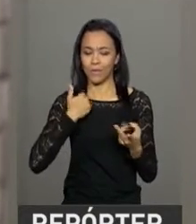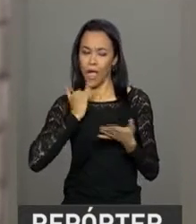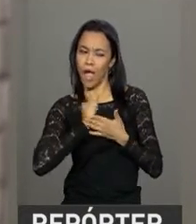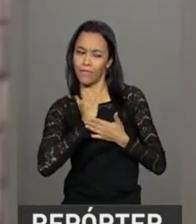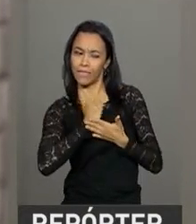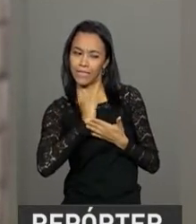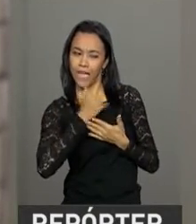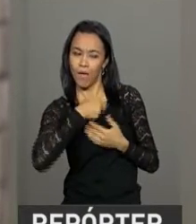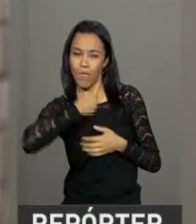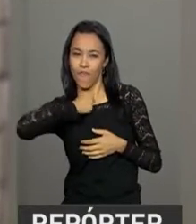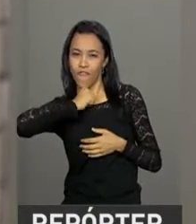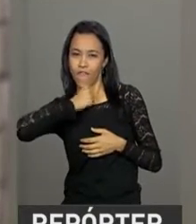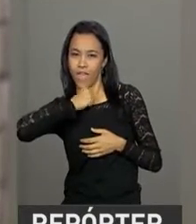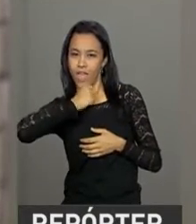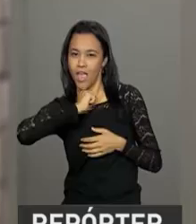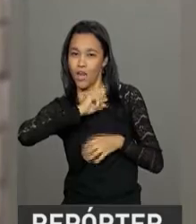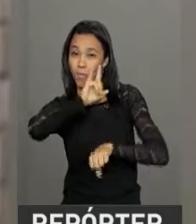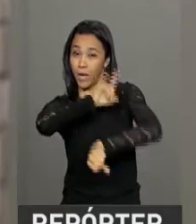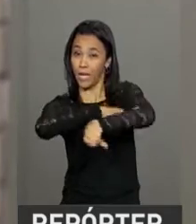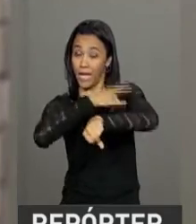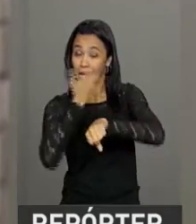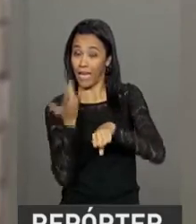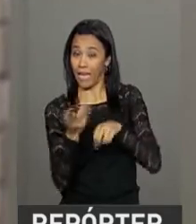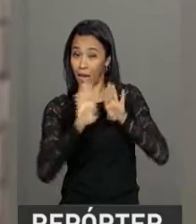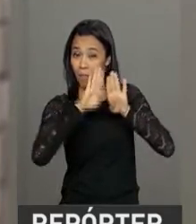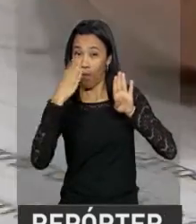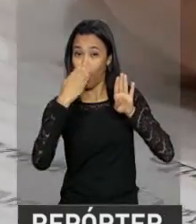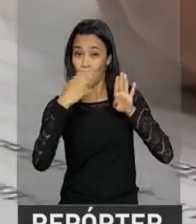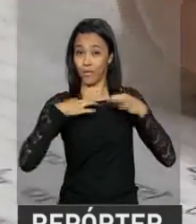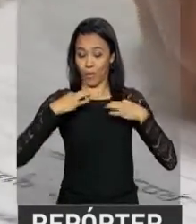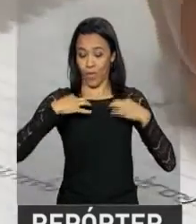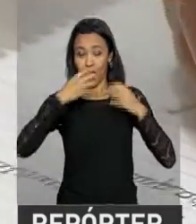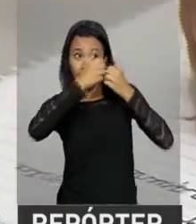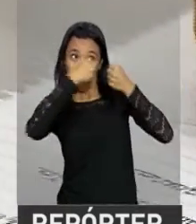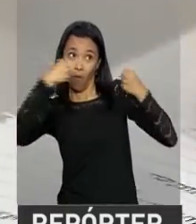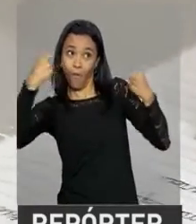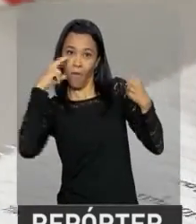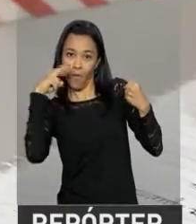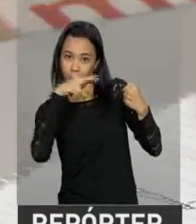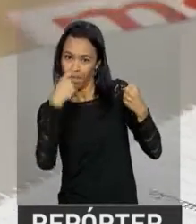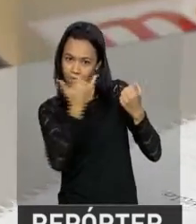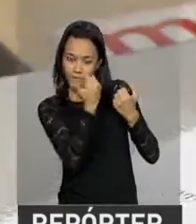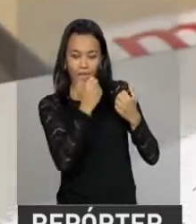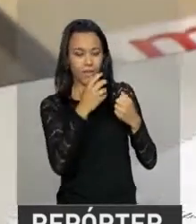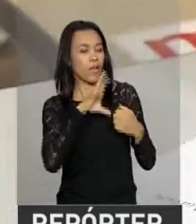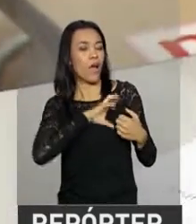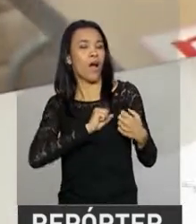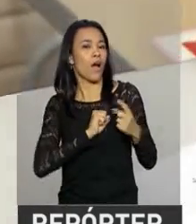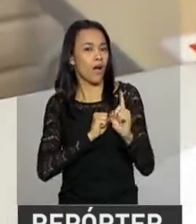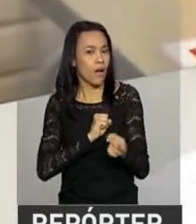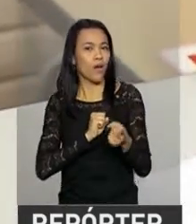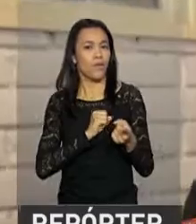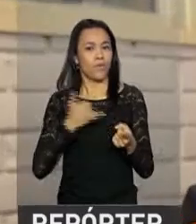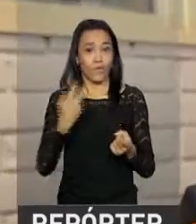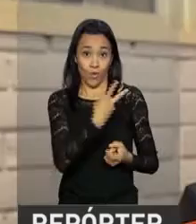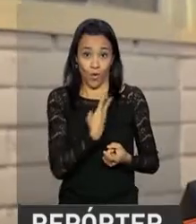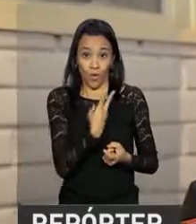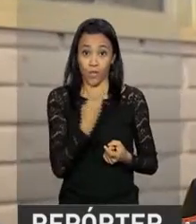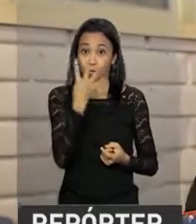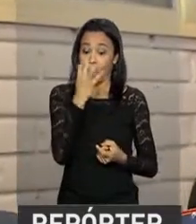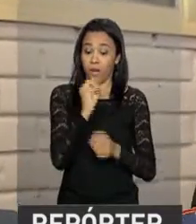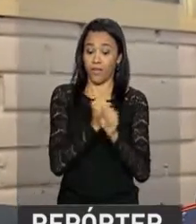o meu velho banheiro na porta do quarto com a porta sei que amo muito nos tem 40 anos de